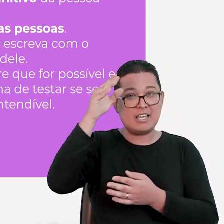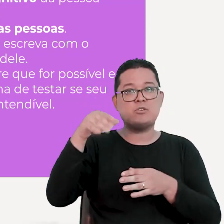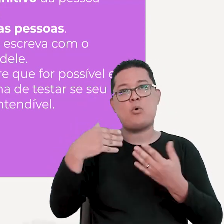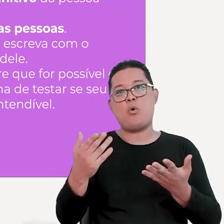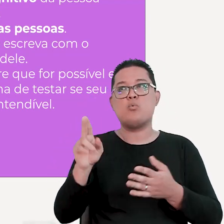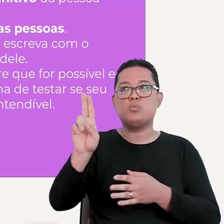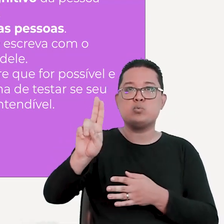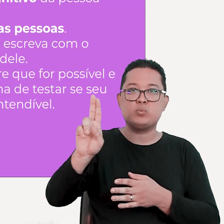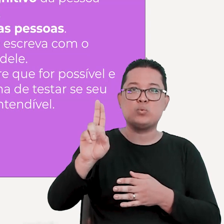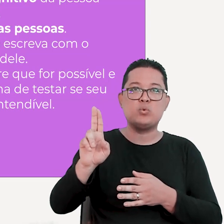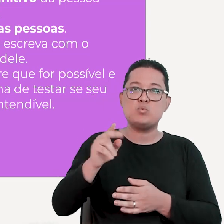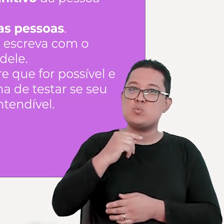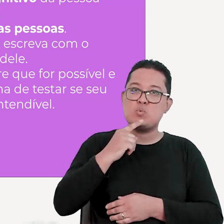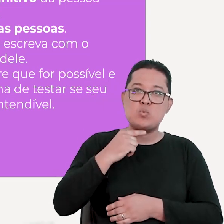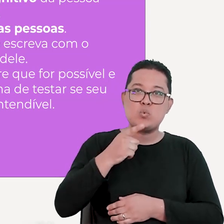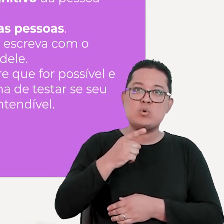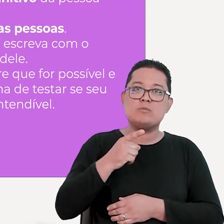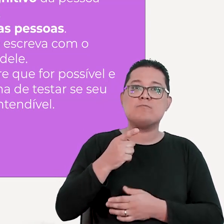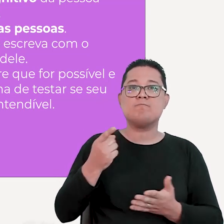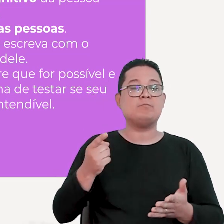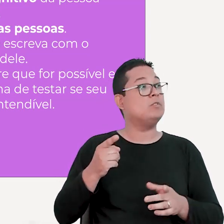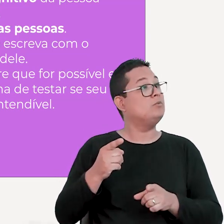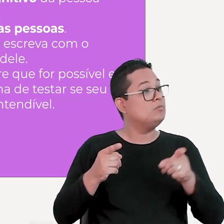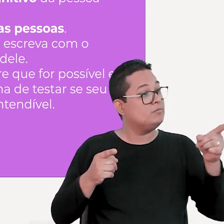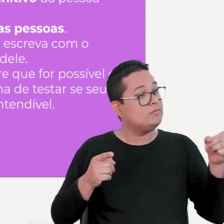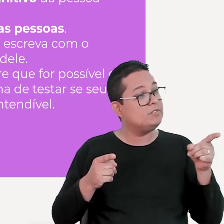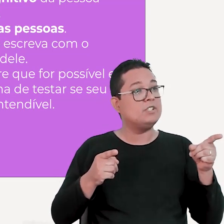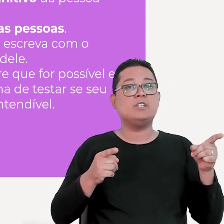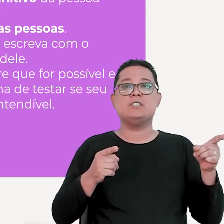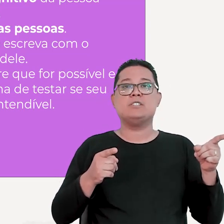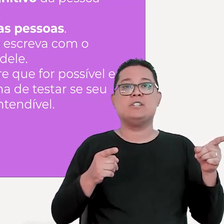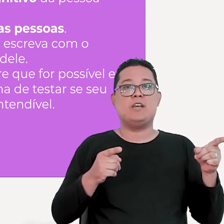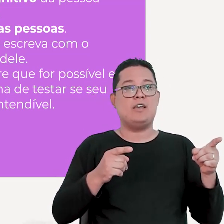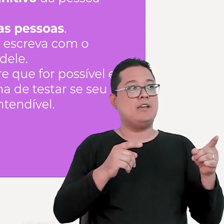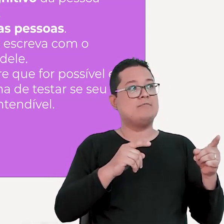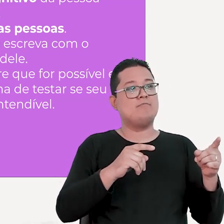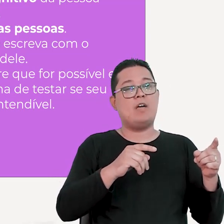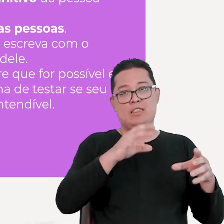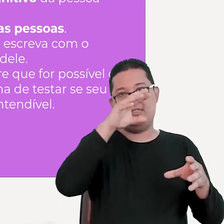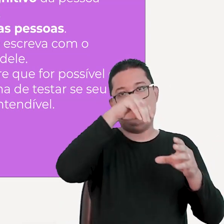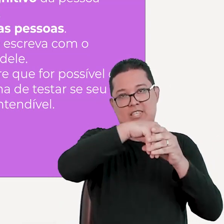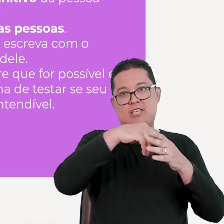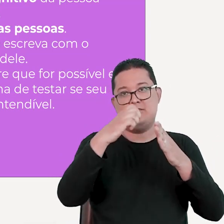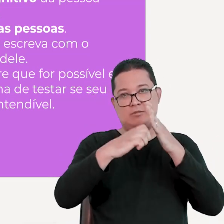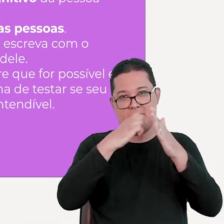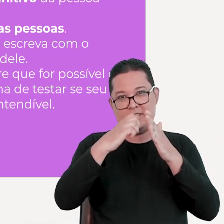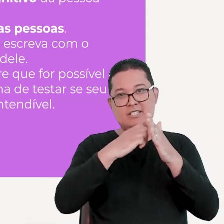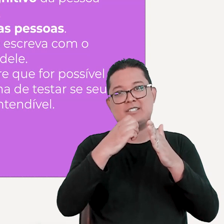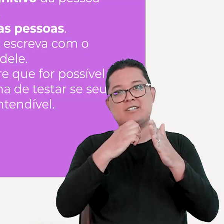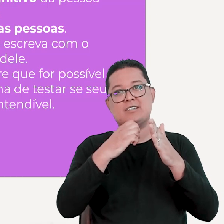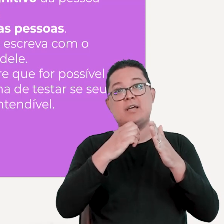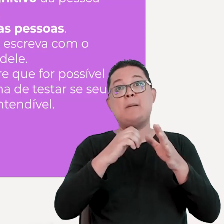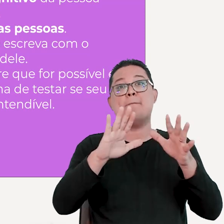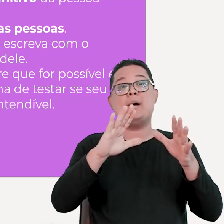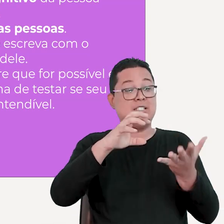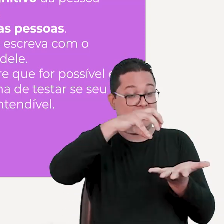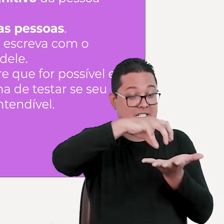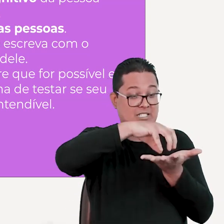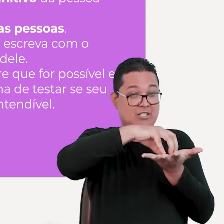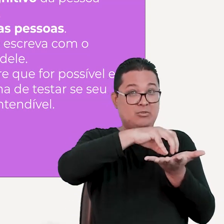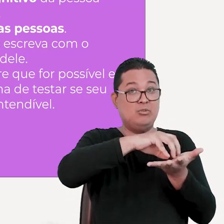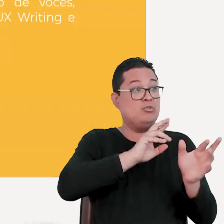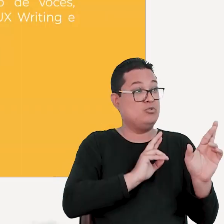pessoas usuárias do seu aplicativo, teste com alguém de fora que tenha disponibilidade da própria empresa. Isso faz muita diferença,